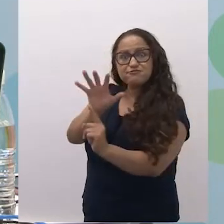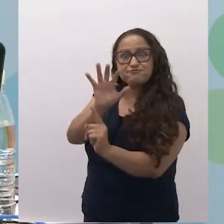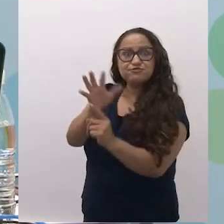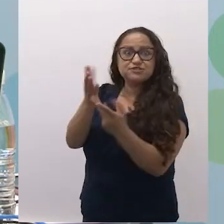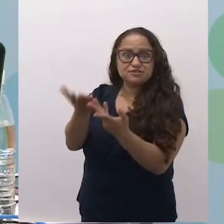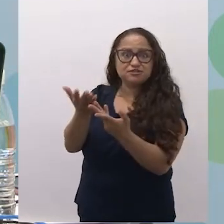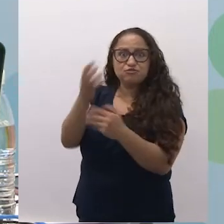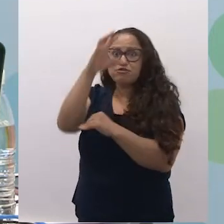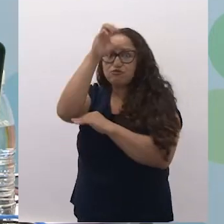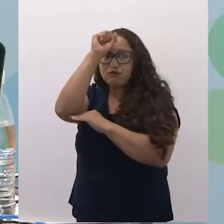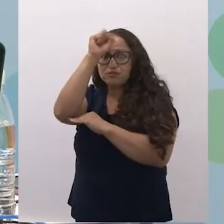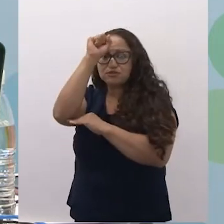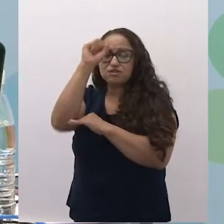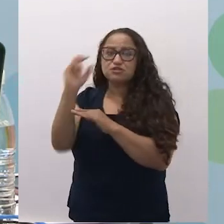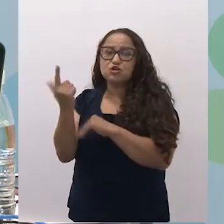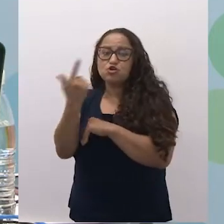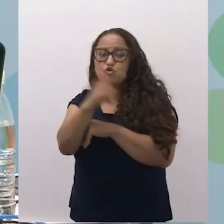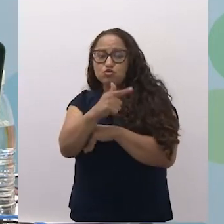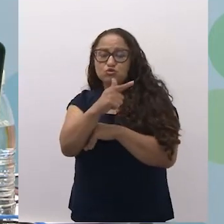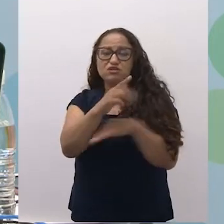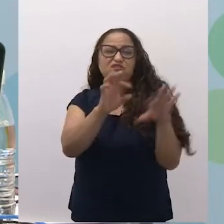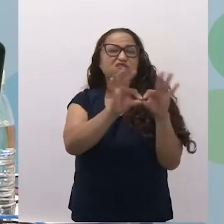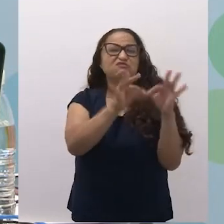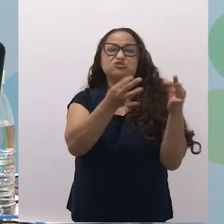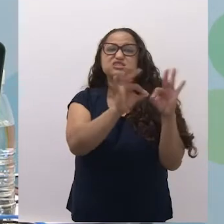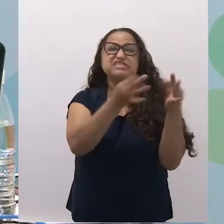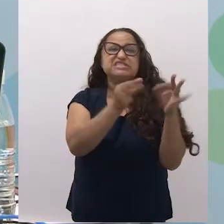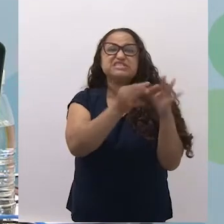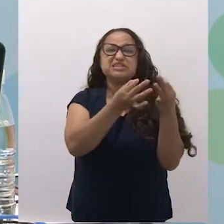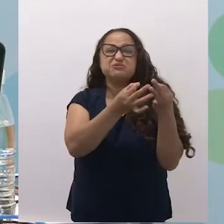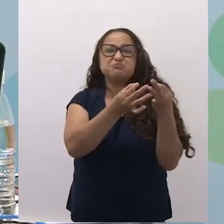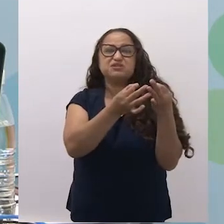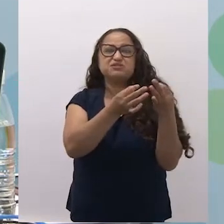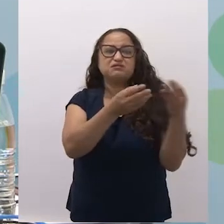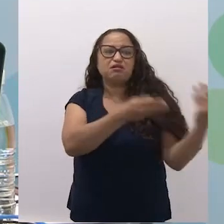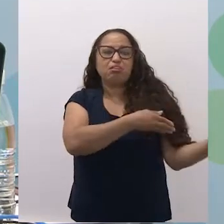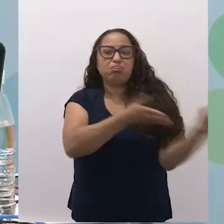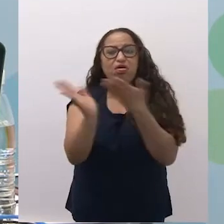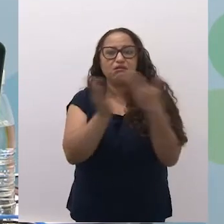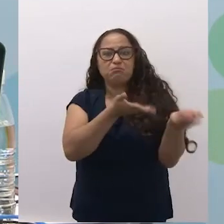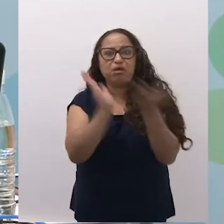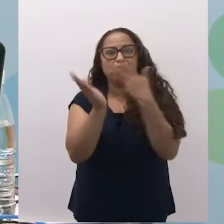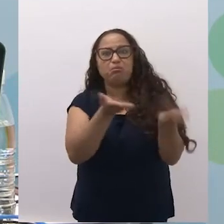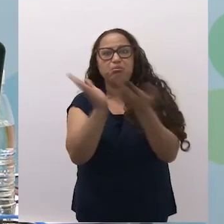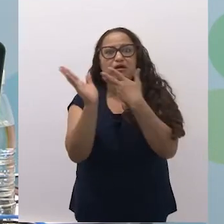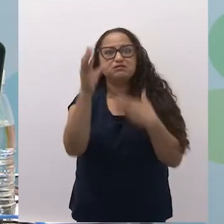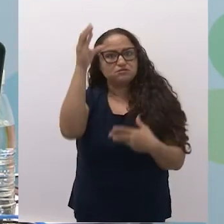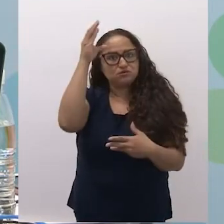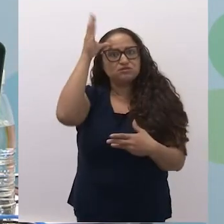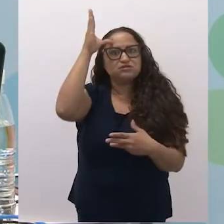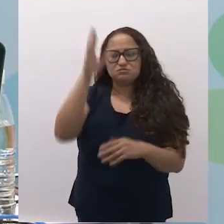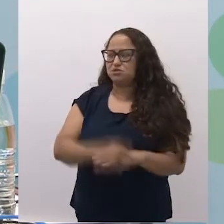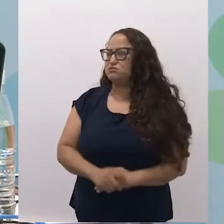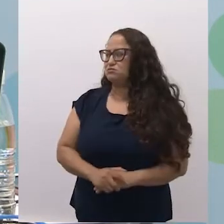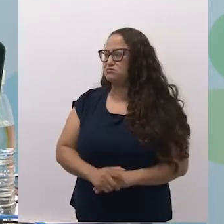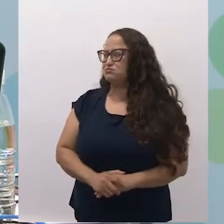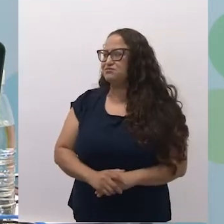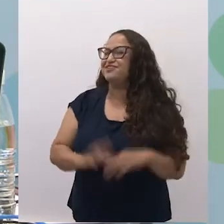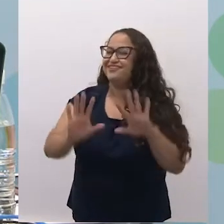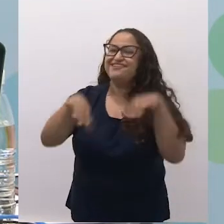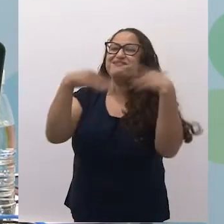do que como simplesmente aquele que passa conhecimentos. E para falar um